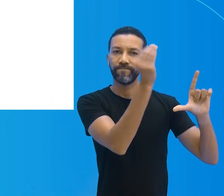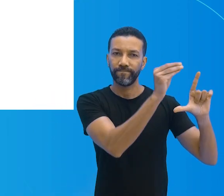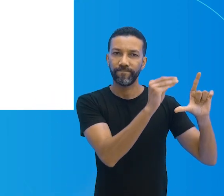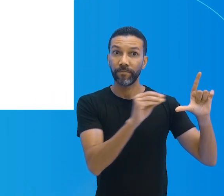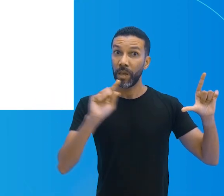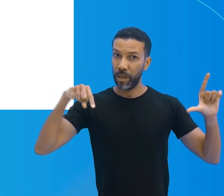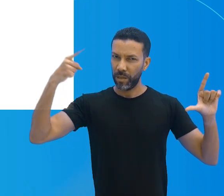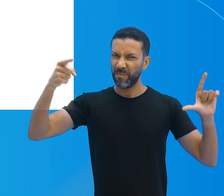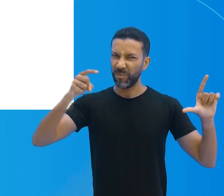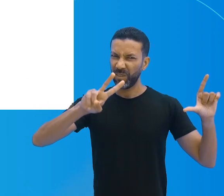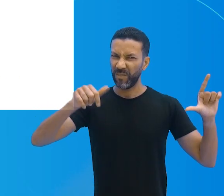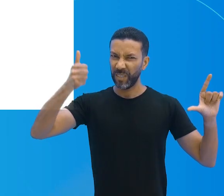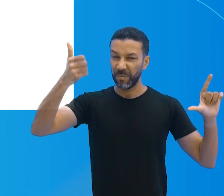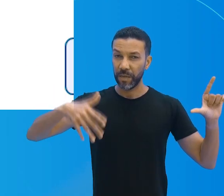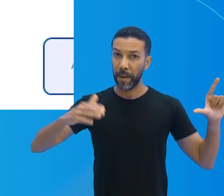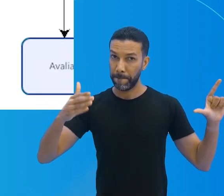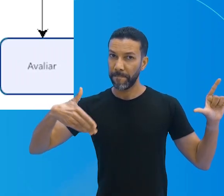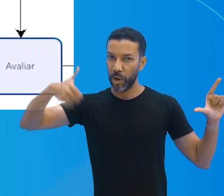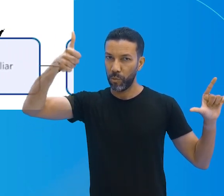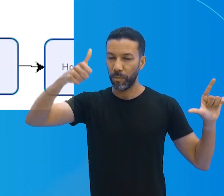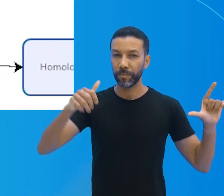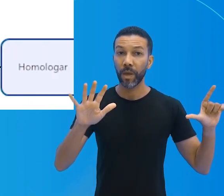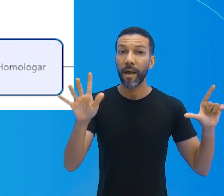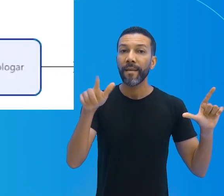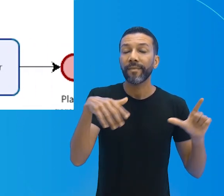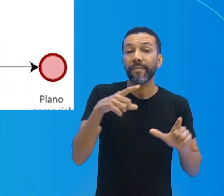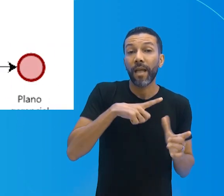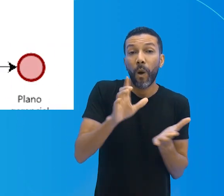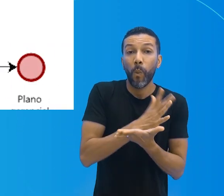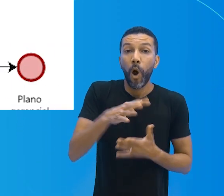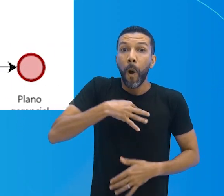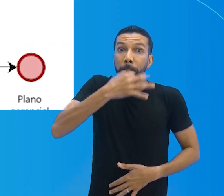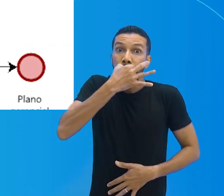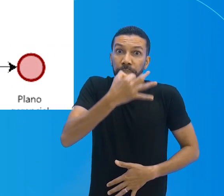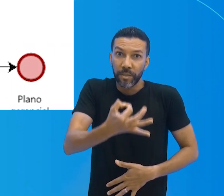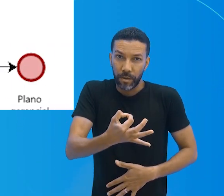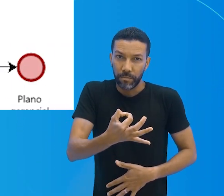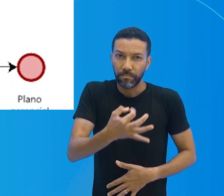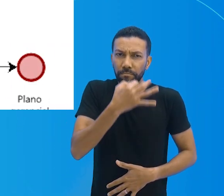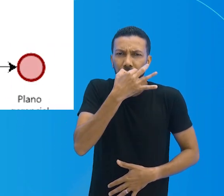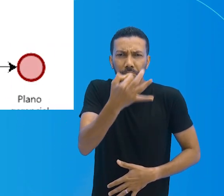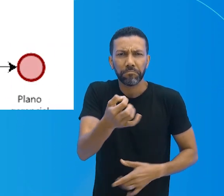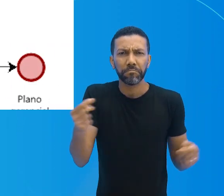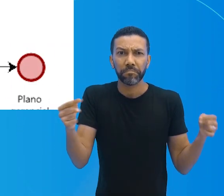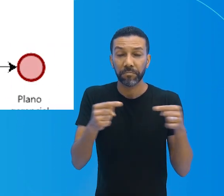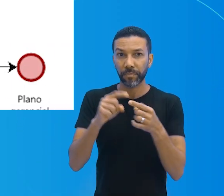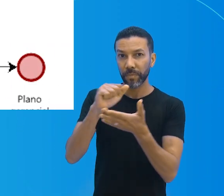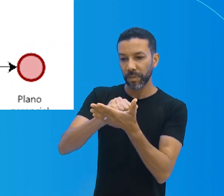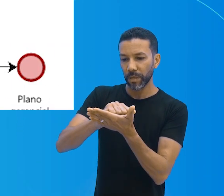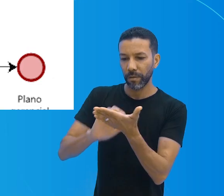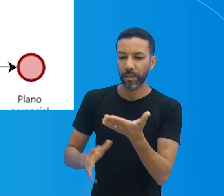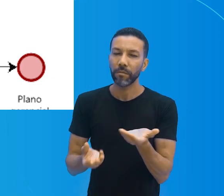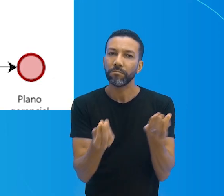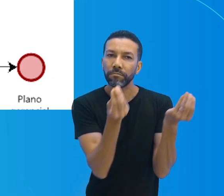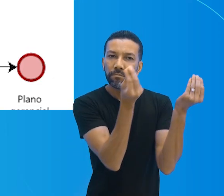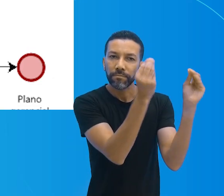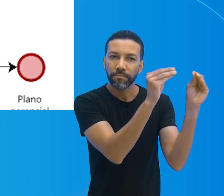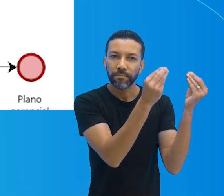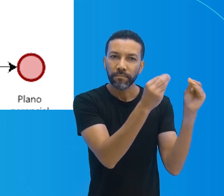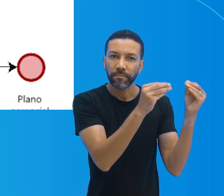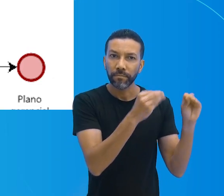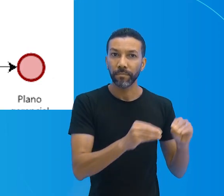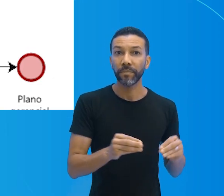tem uma sugestão, mas entendam, sugestão, que se coloque as atribuições com